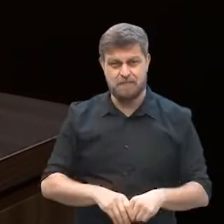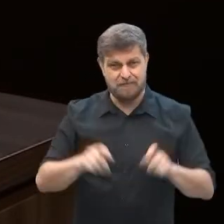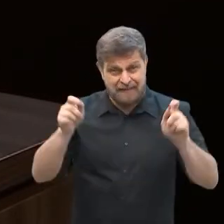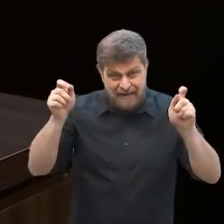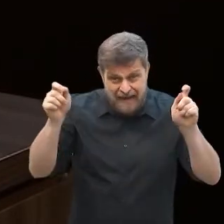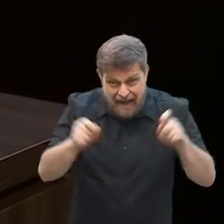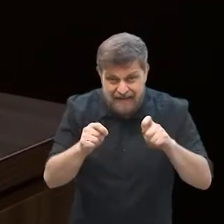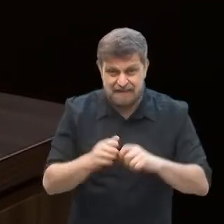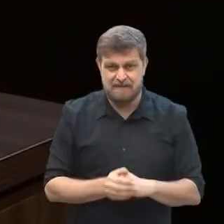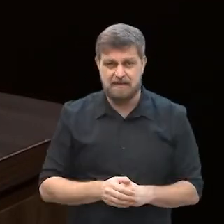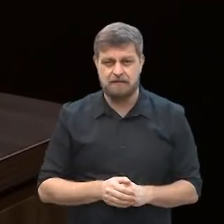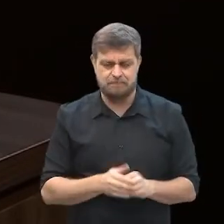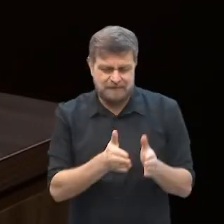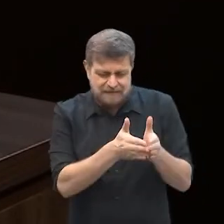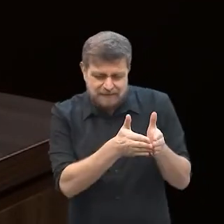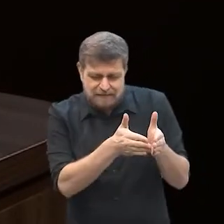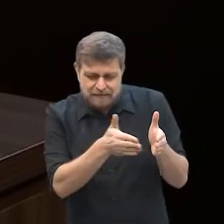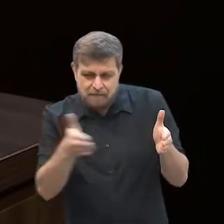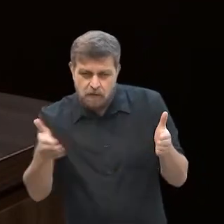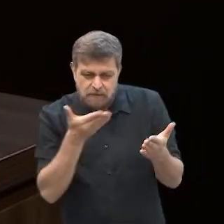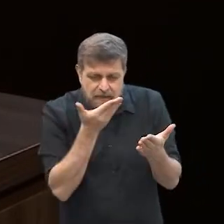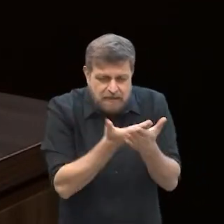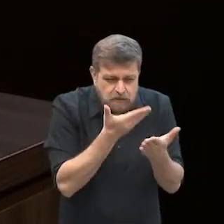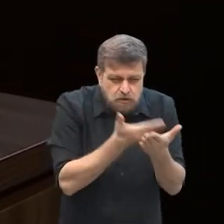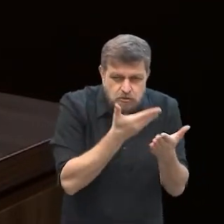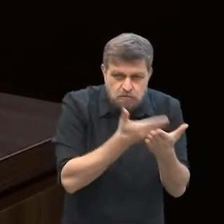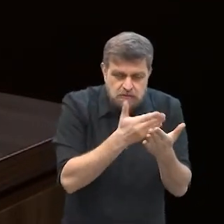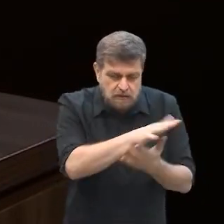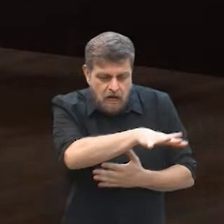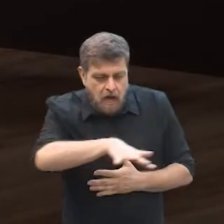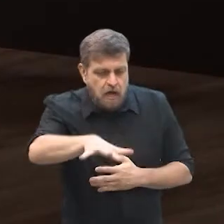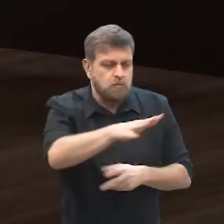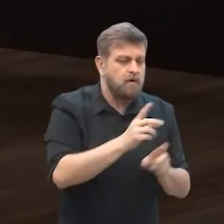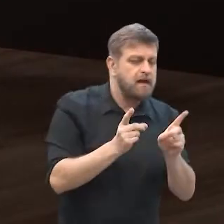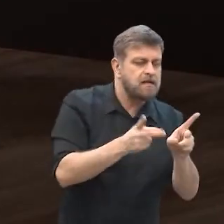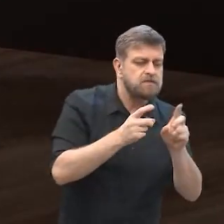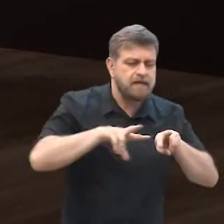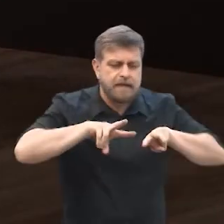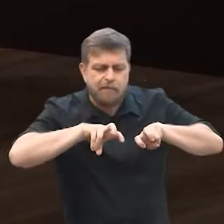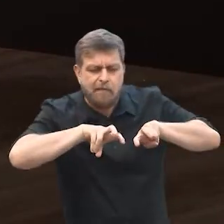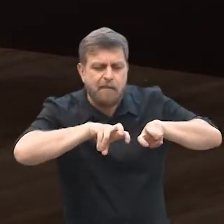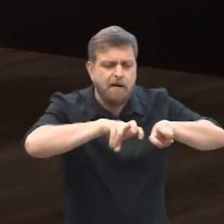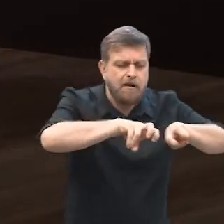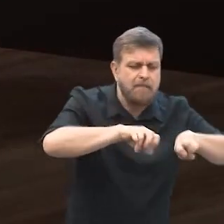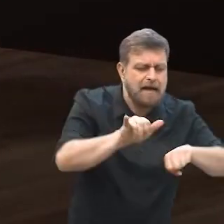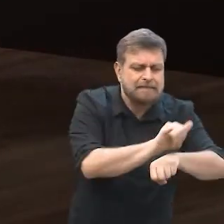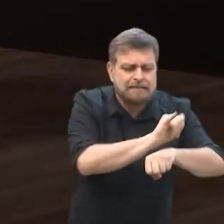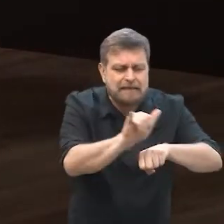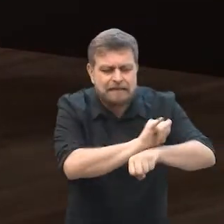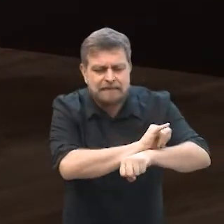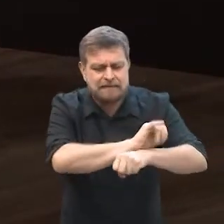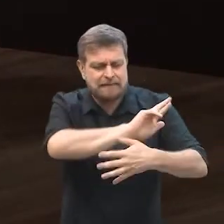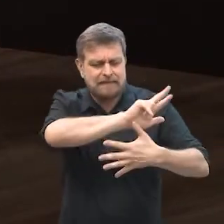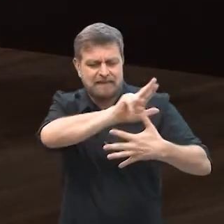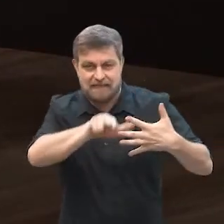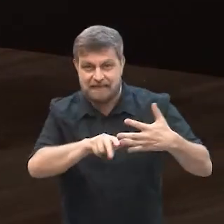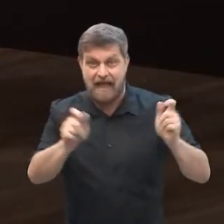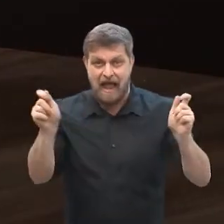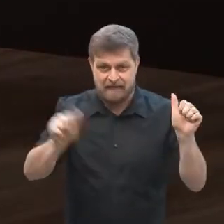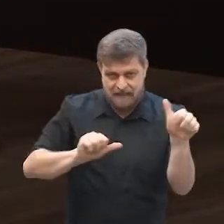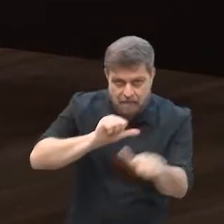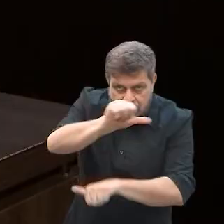possível, nesse meio do caminho em que está sendo estudado esse mercado e todas as possibilidades, você mudar a